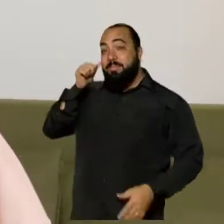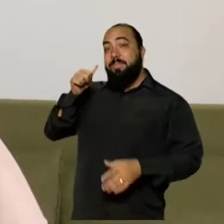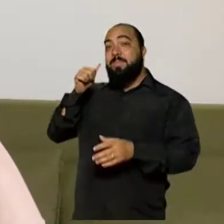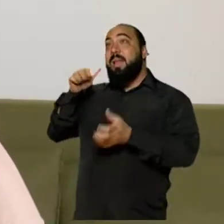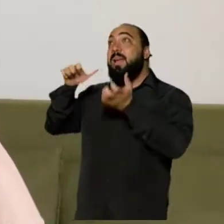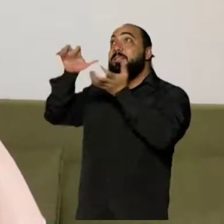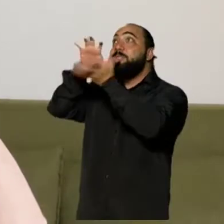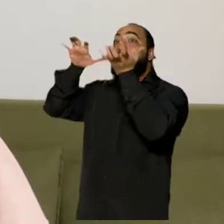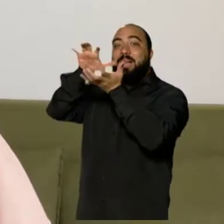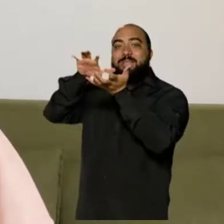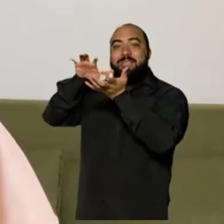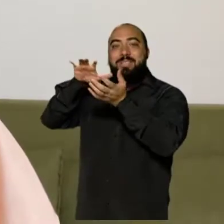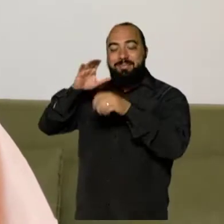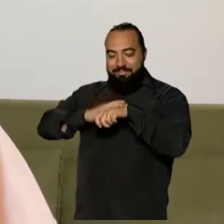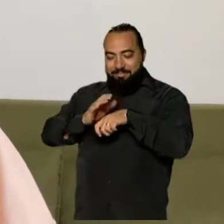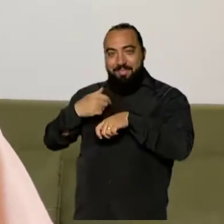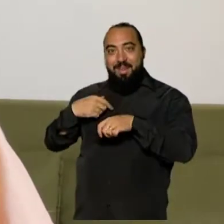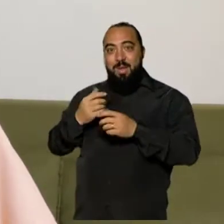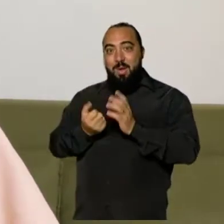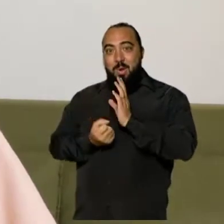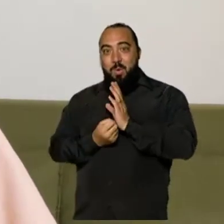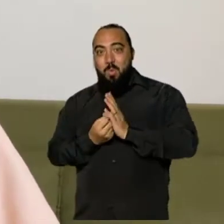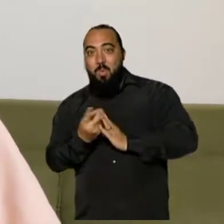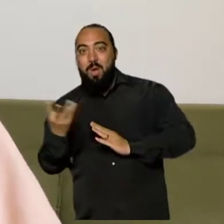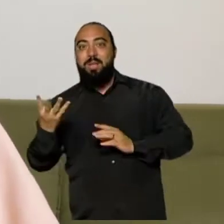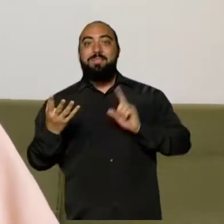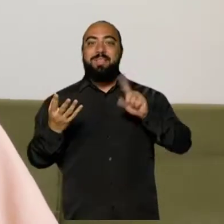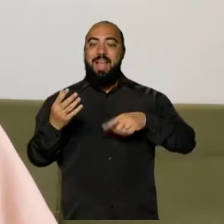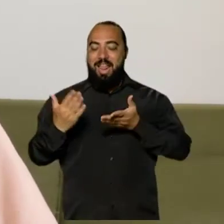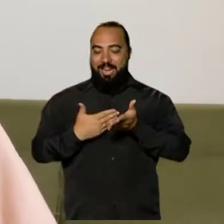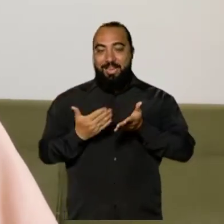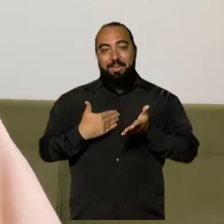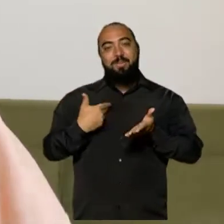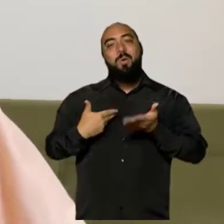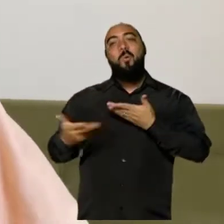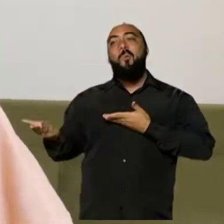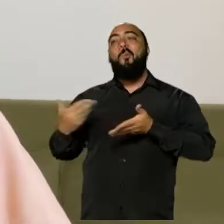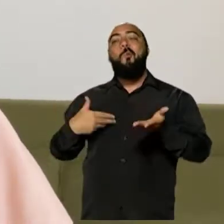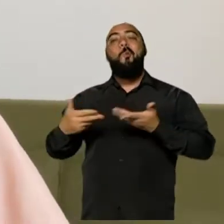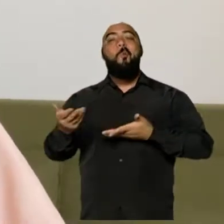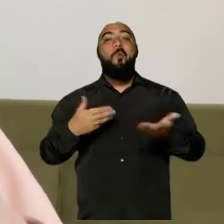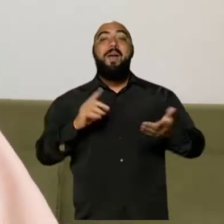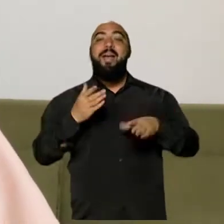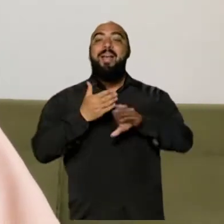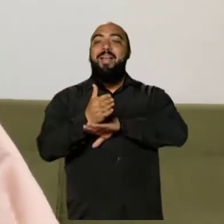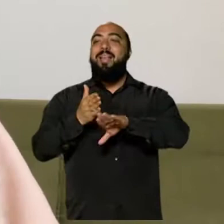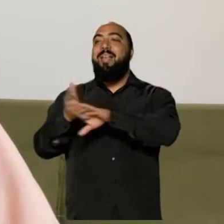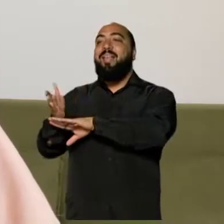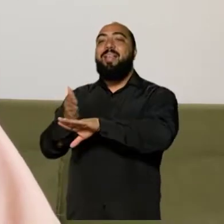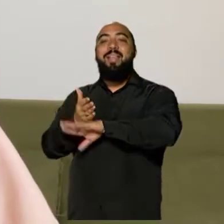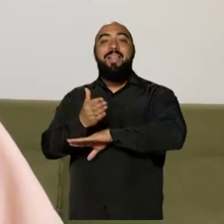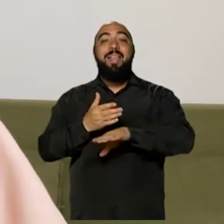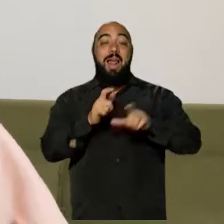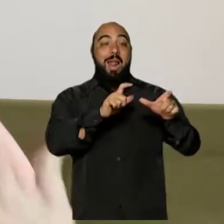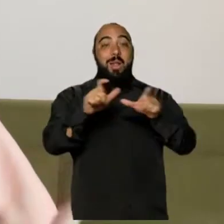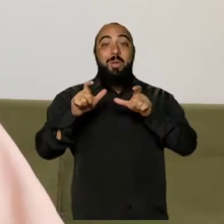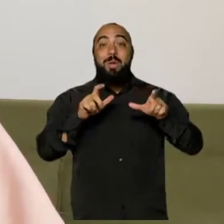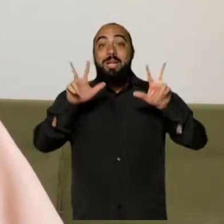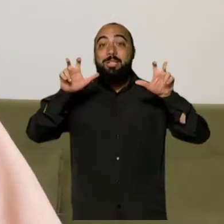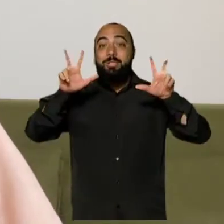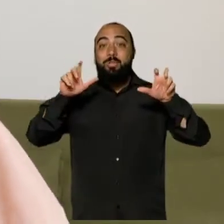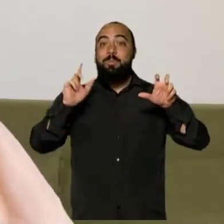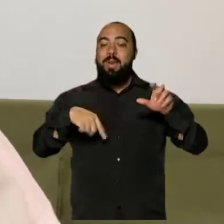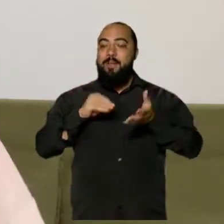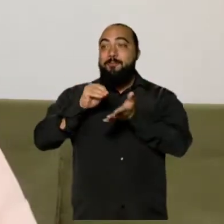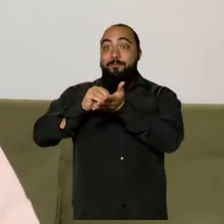né, que é a minha coleção de livros. E com esses livros eu comecei a entrar nos lugares e falar um pouco dessa questão da falta de